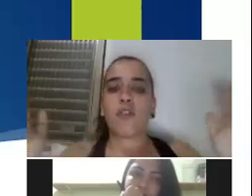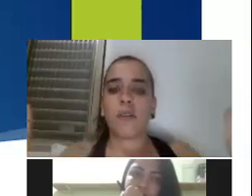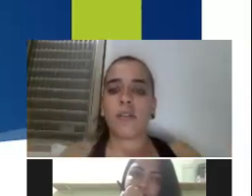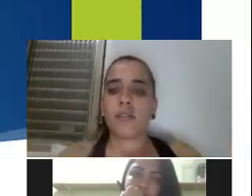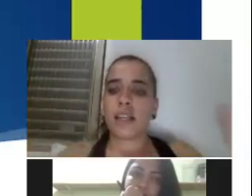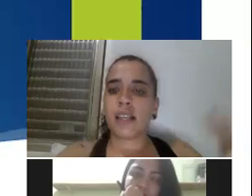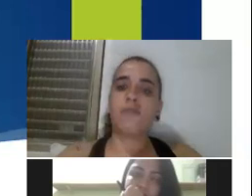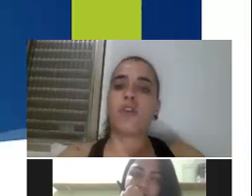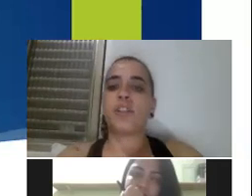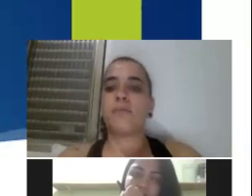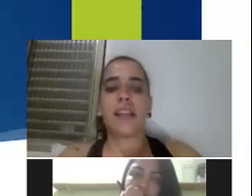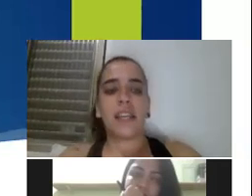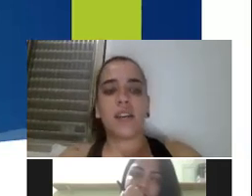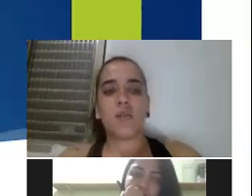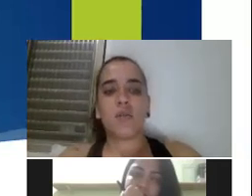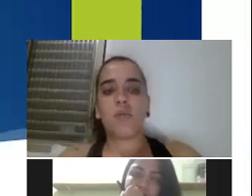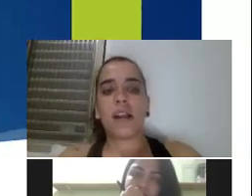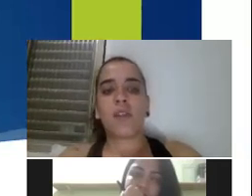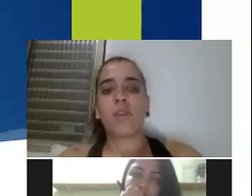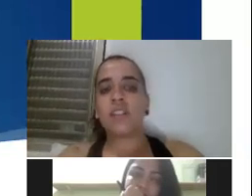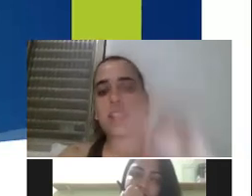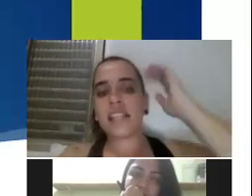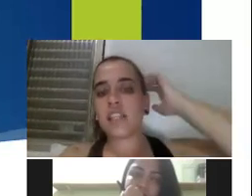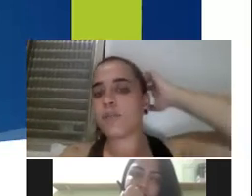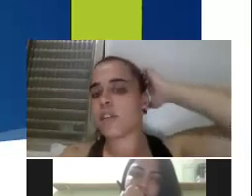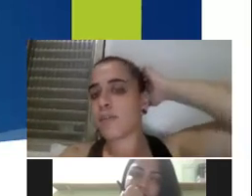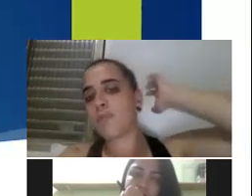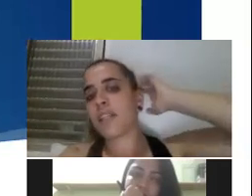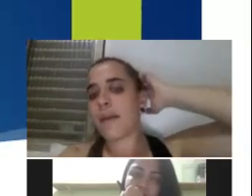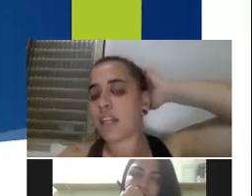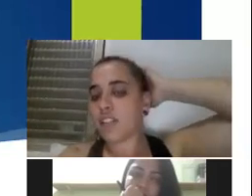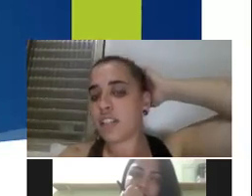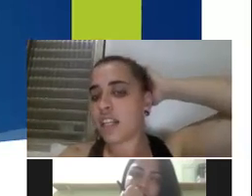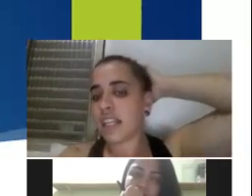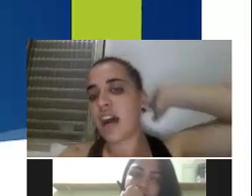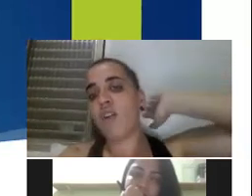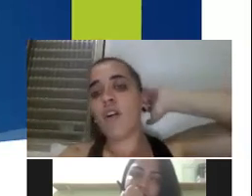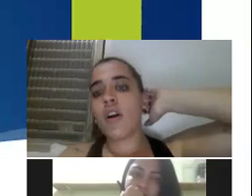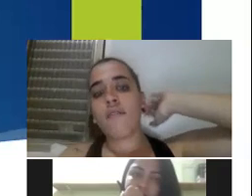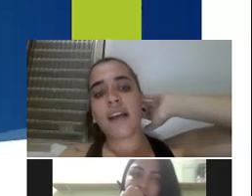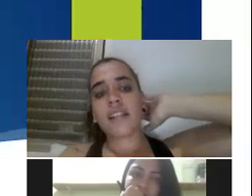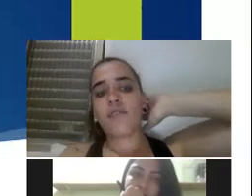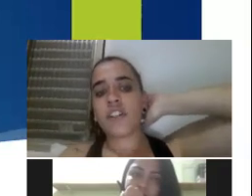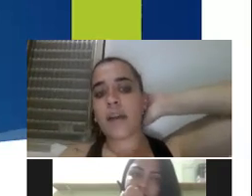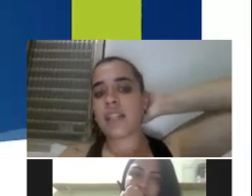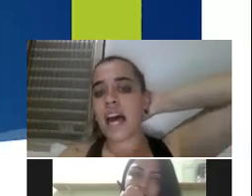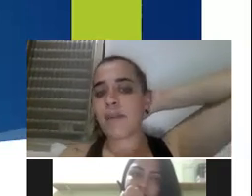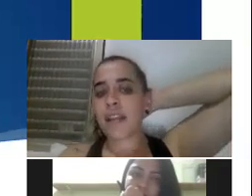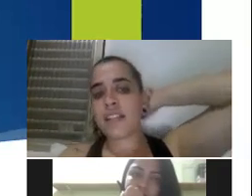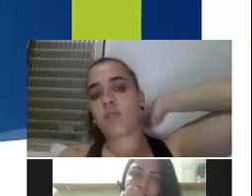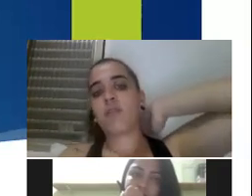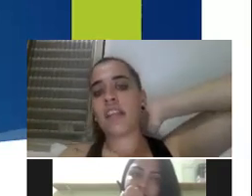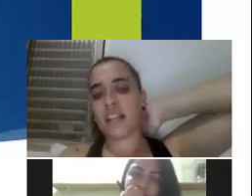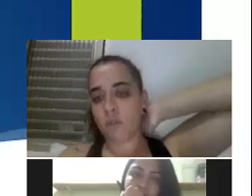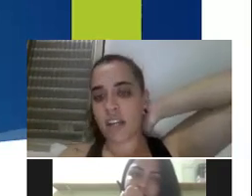a forma de madeira, largura de 10 centímetros aproximadamente, na lateral, fazendo o fechamento da área